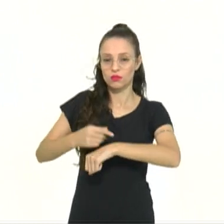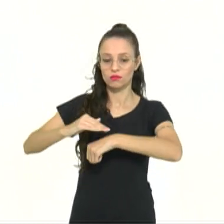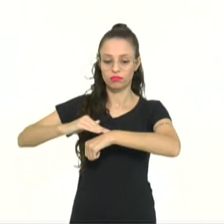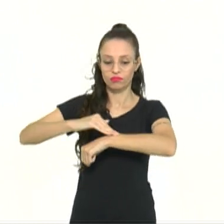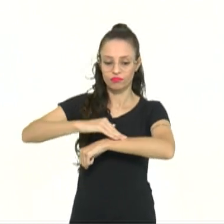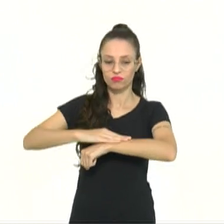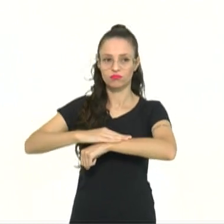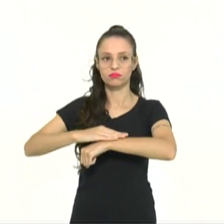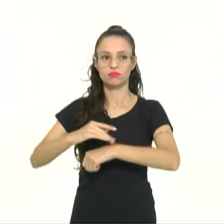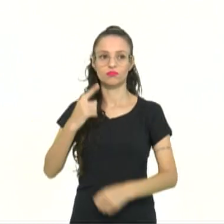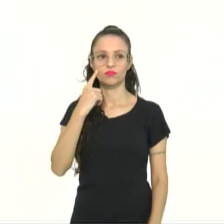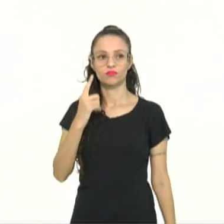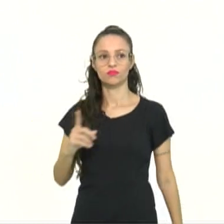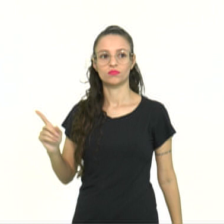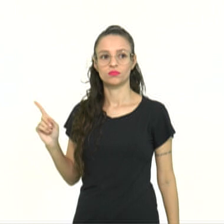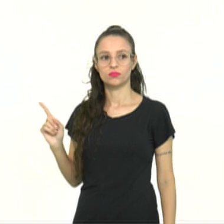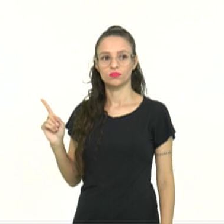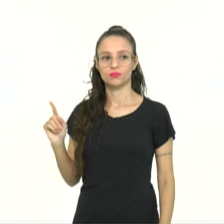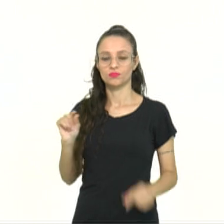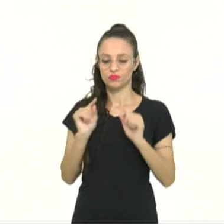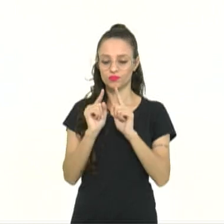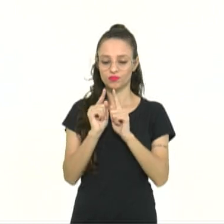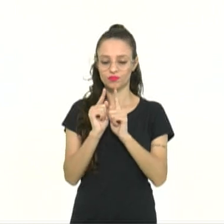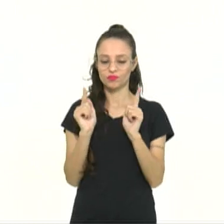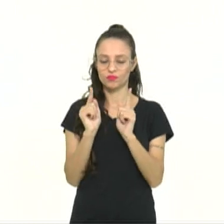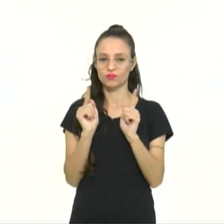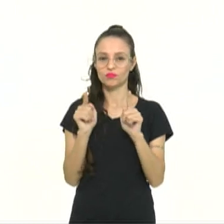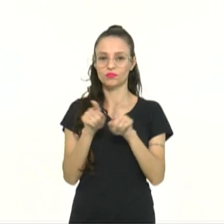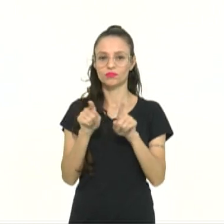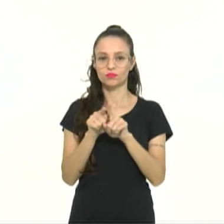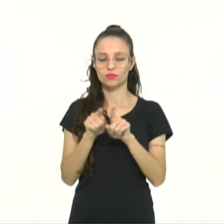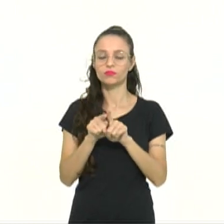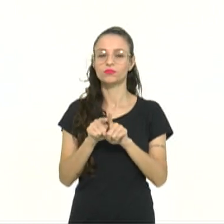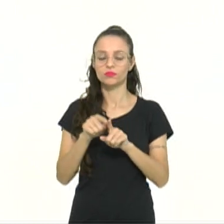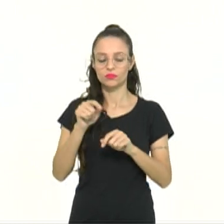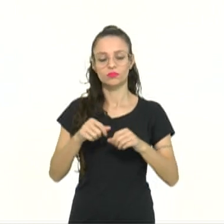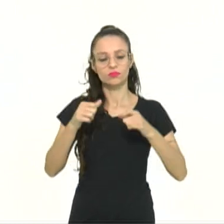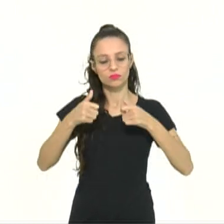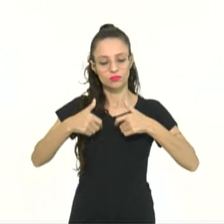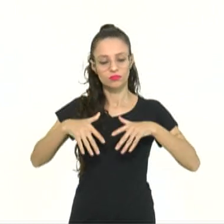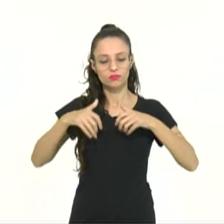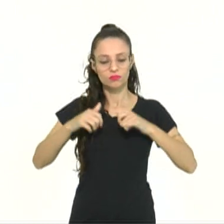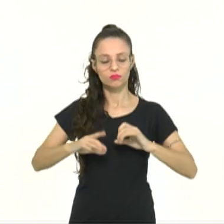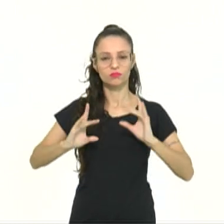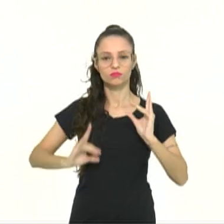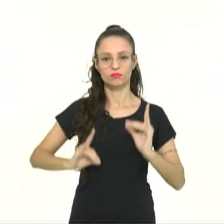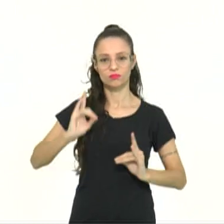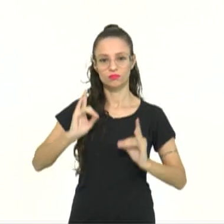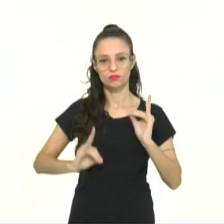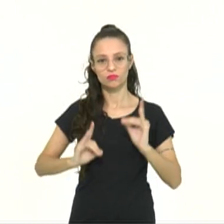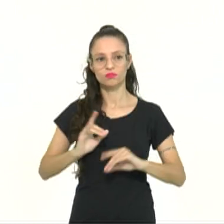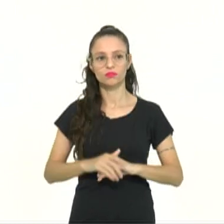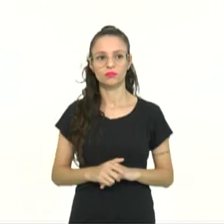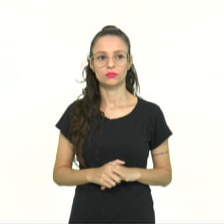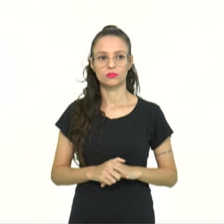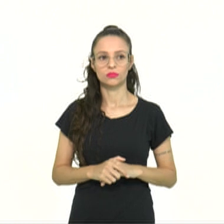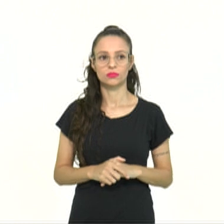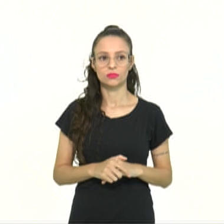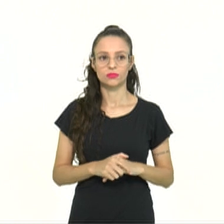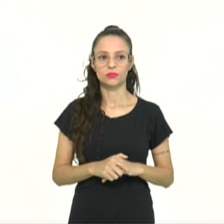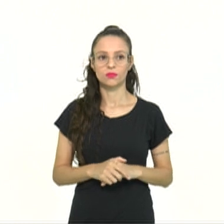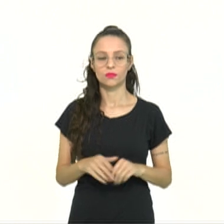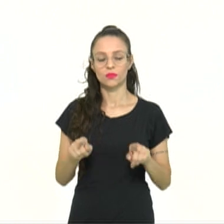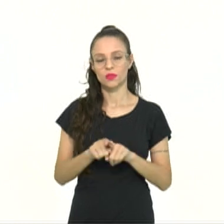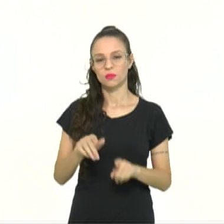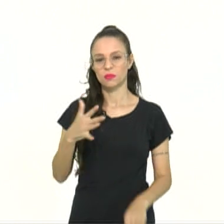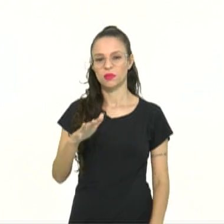da mulher, né, um tubinho, é basicamente um tubinho que também vai liberando pequenas doses de hormônio. Tem ali